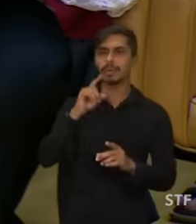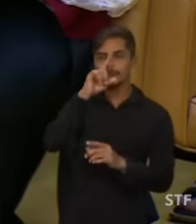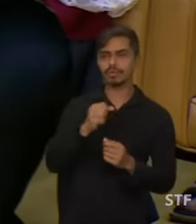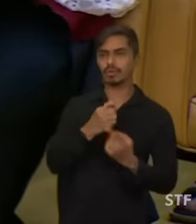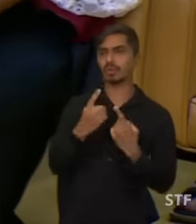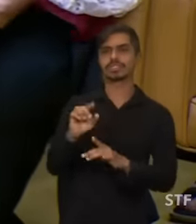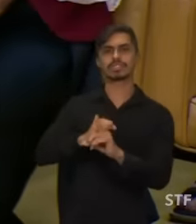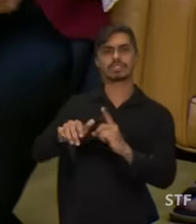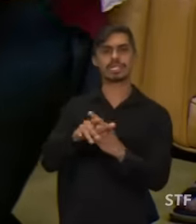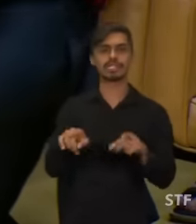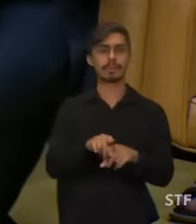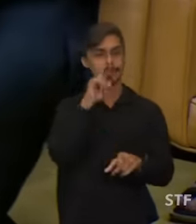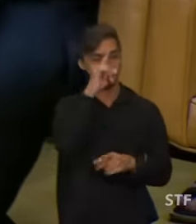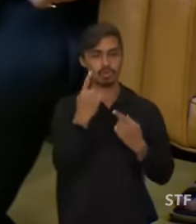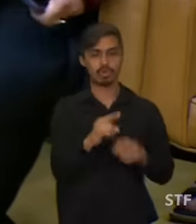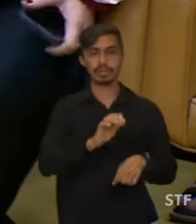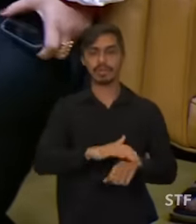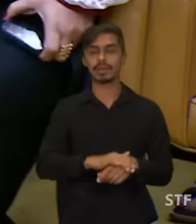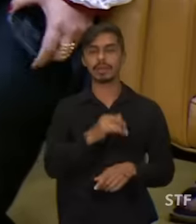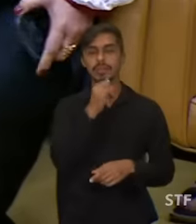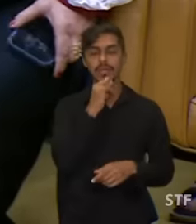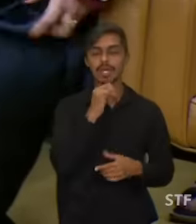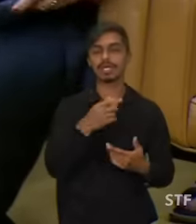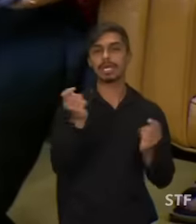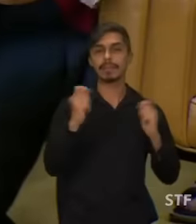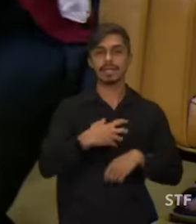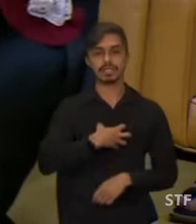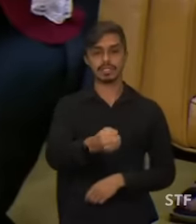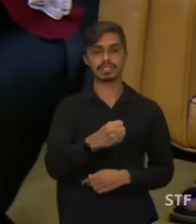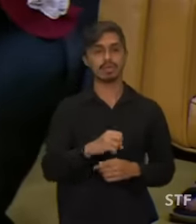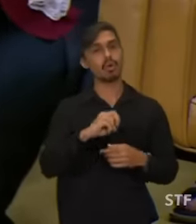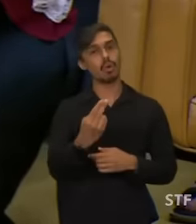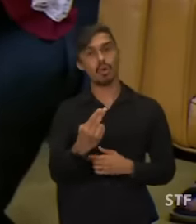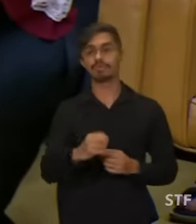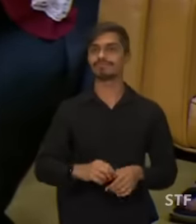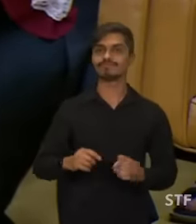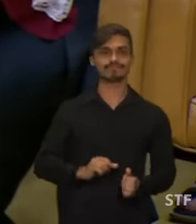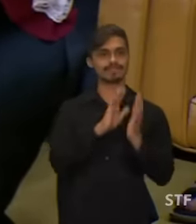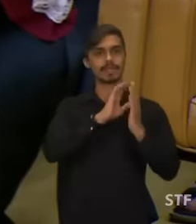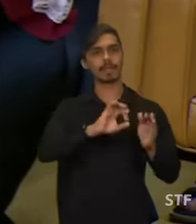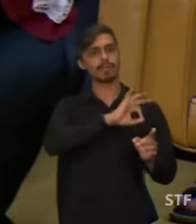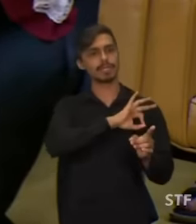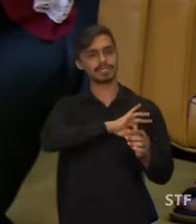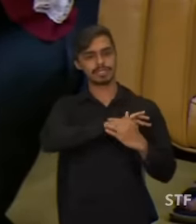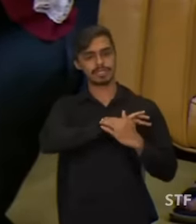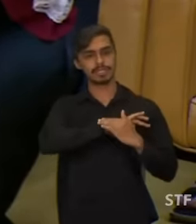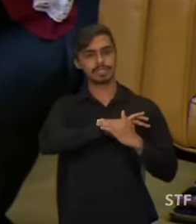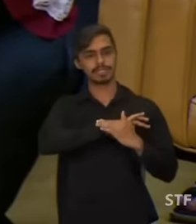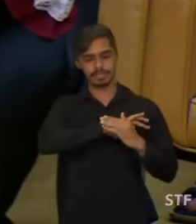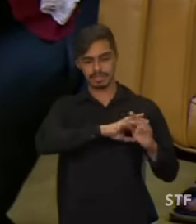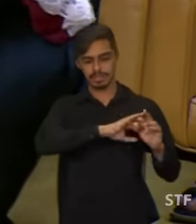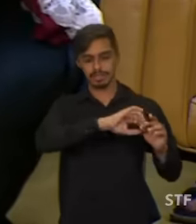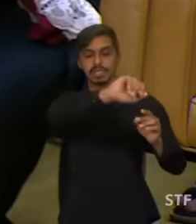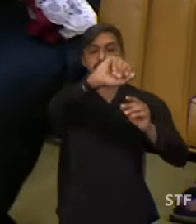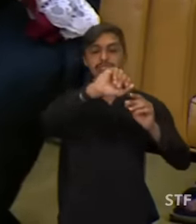grande de suicídio e elas têm um risco grande de voltar a delinquir e assim entrar em confronto com as forças policiais e pode ocorrer uma tragédia,